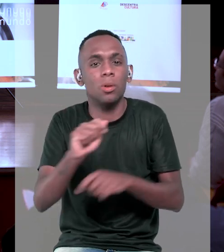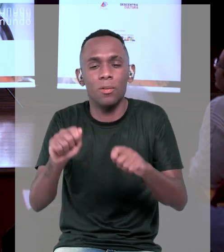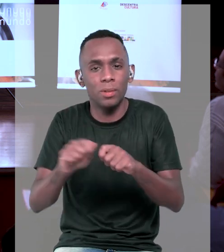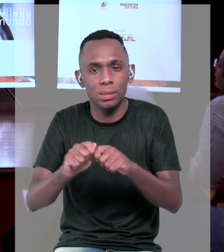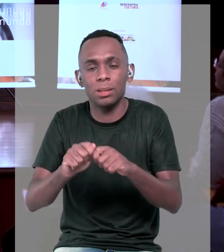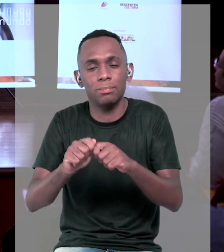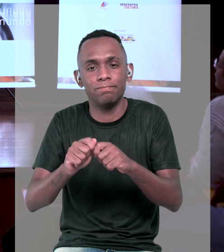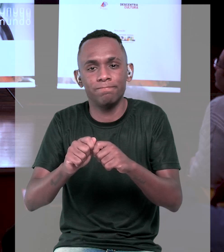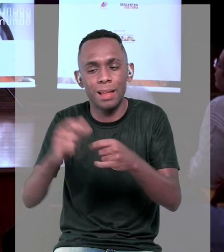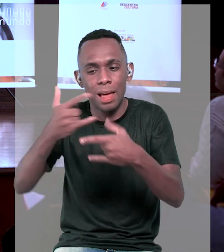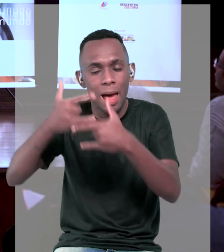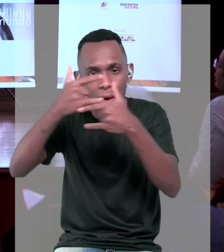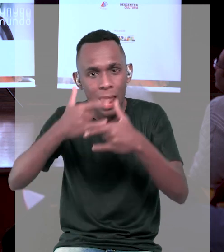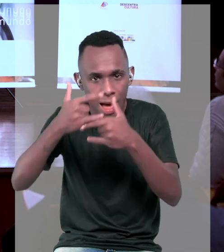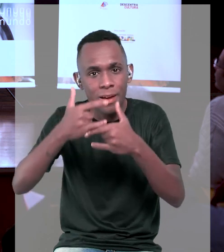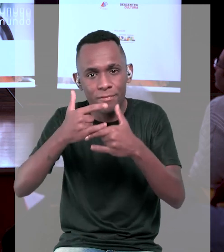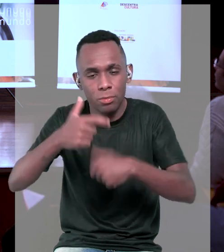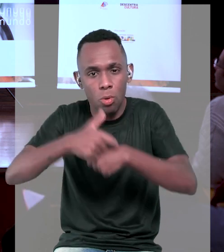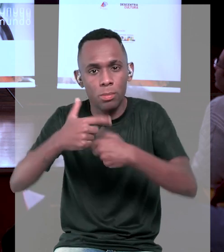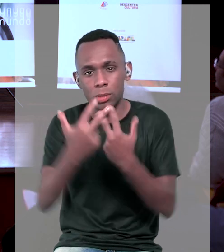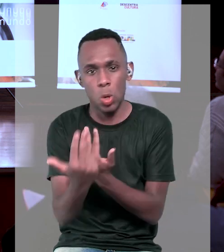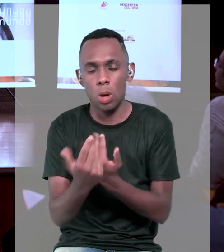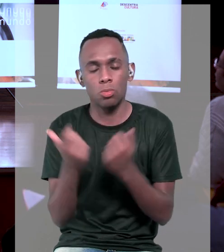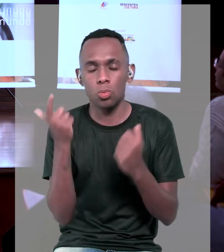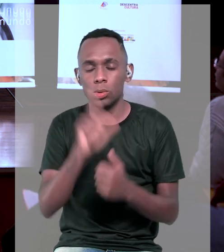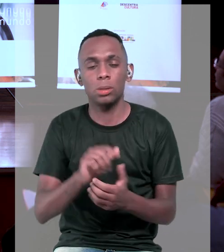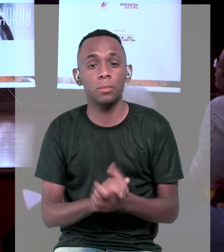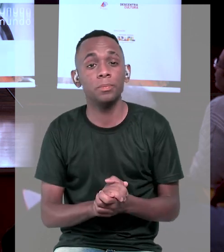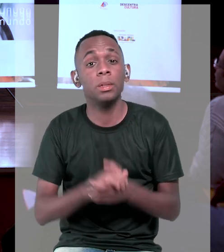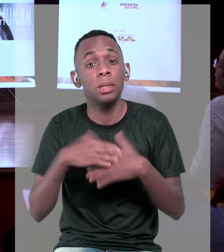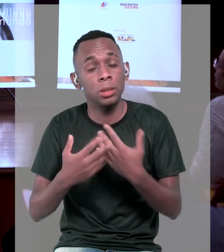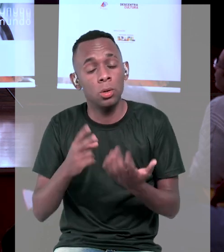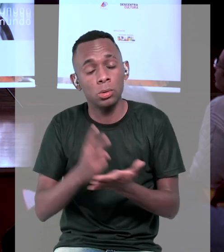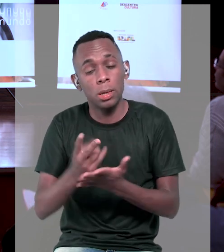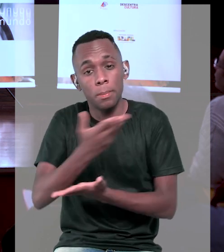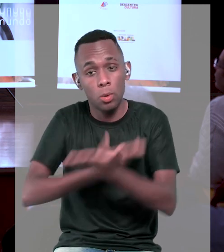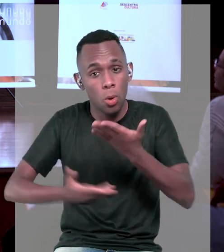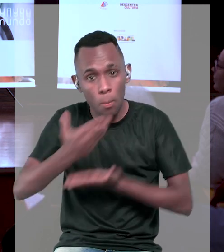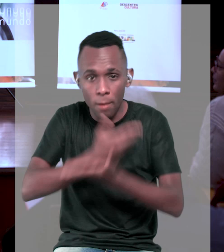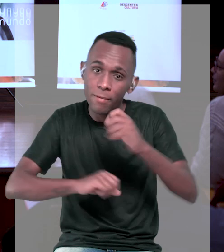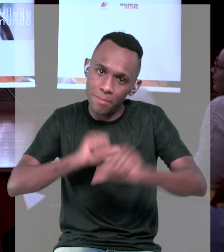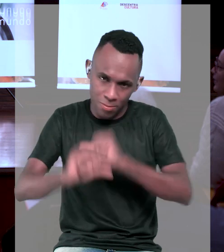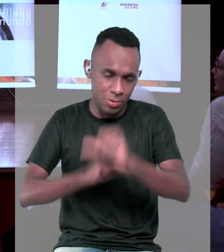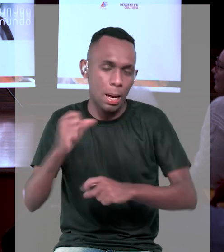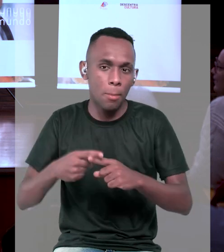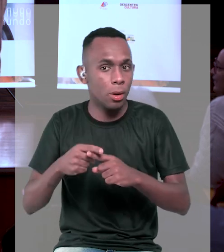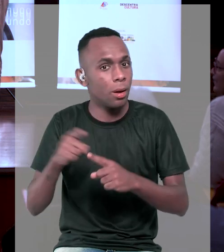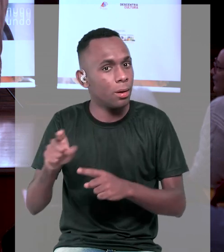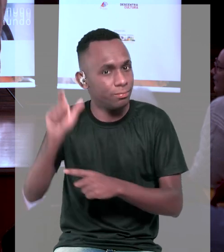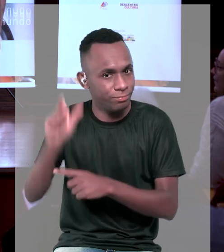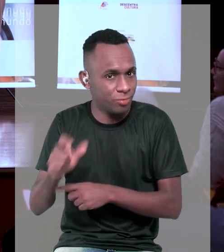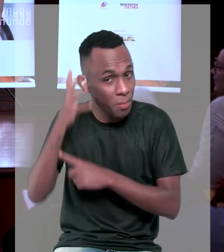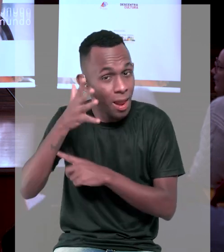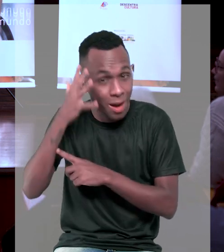simultânea. O modelo do projeto Sempre um Papo vai mudar. O Eugênio vai falar aqui sozinho durante 4 horas, então,